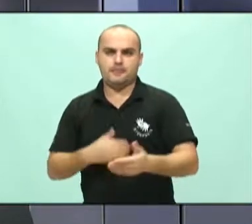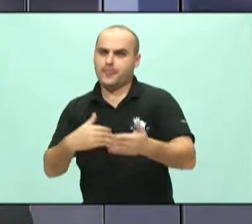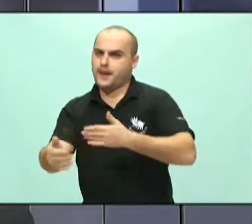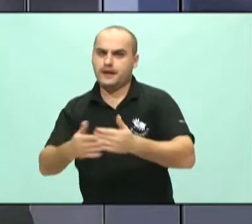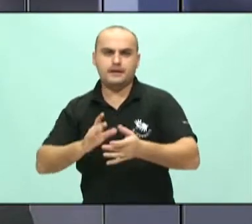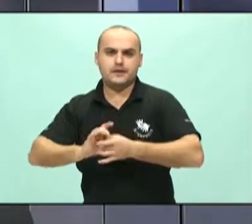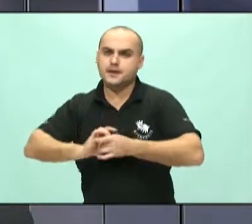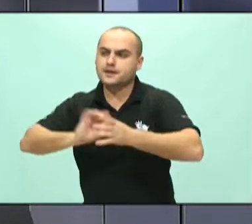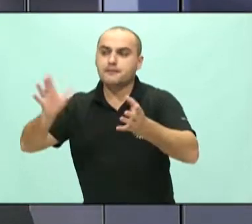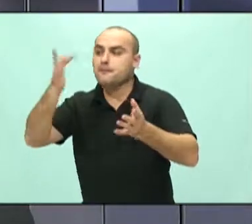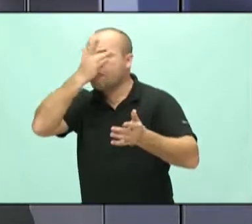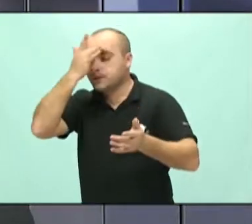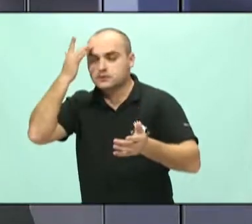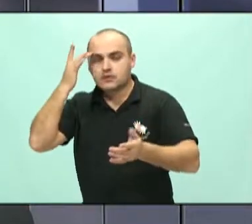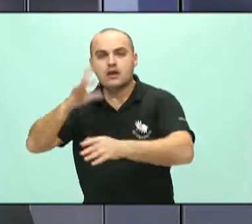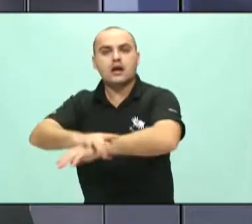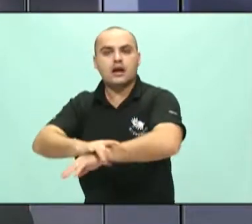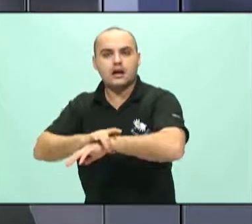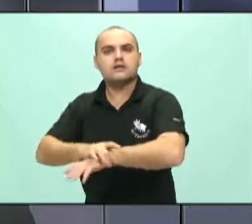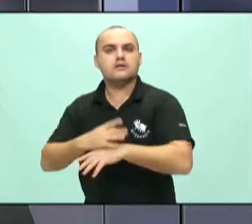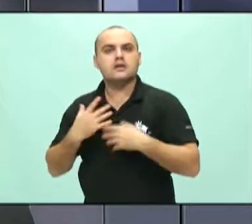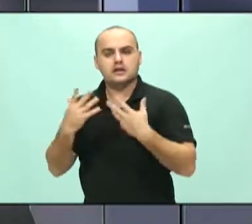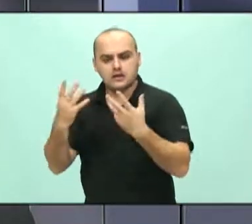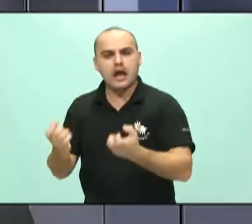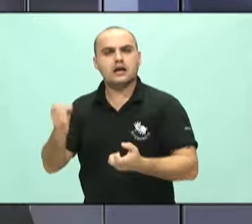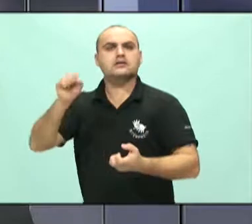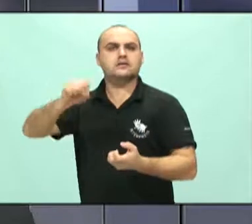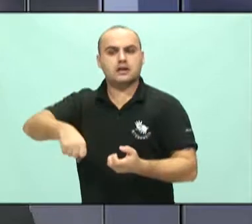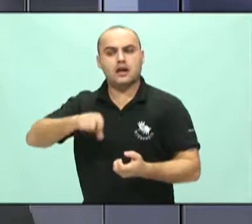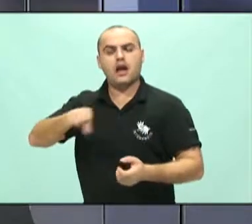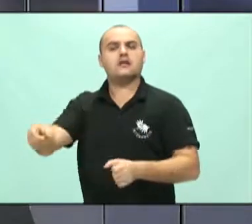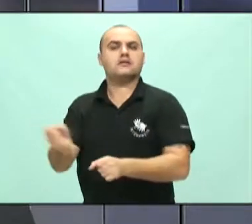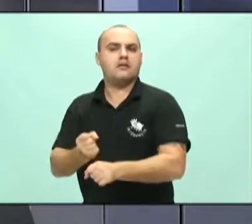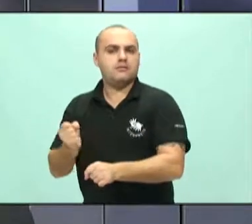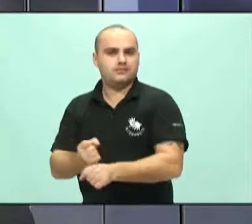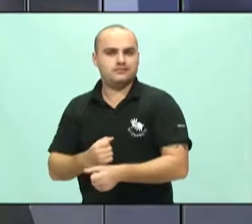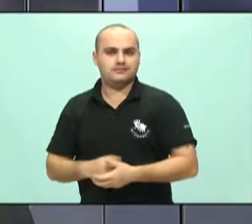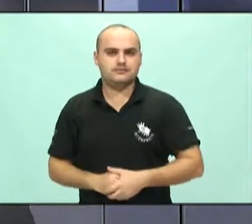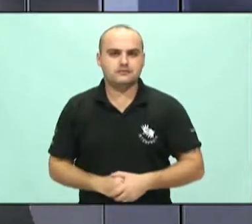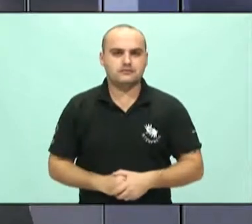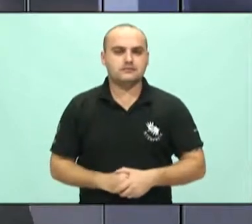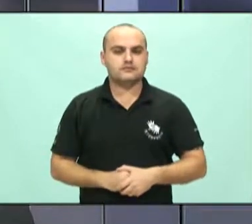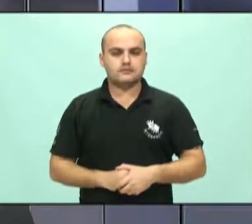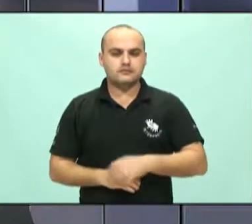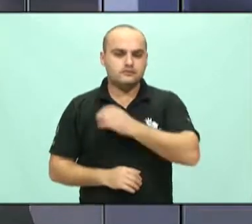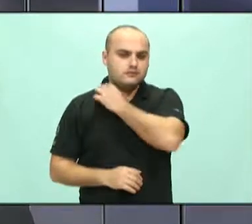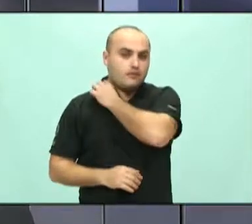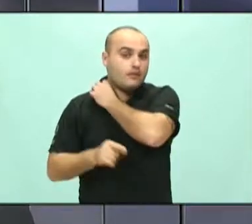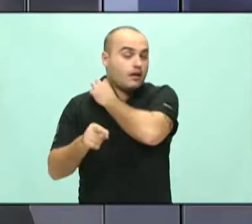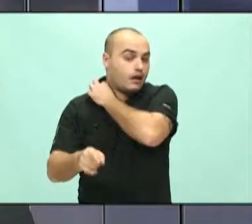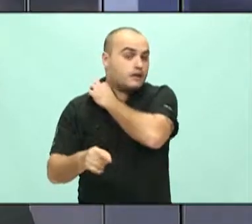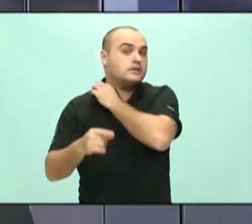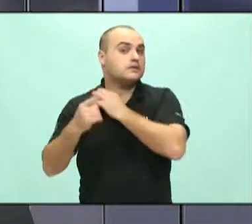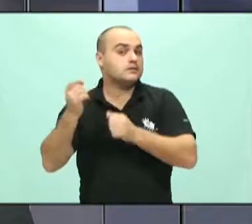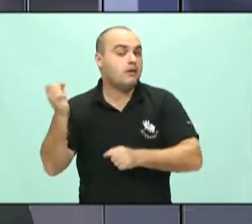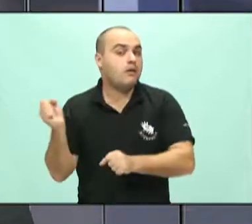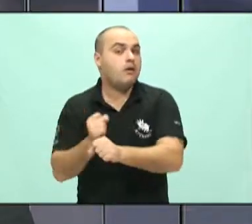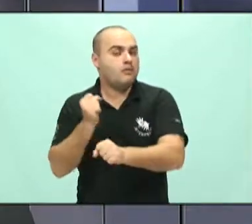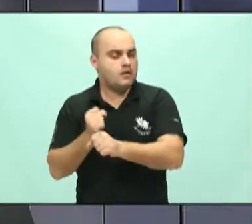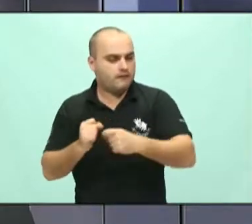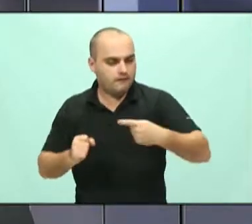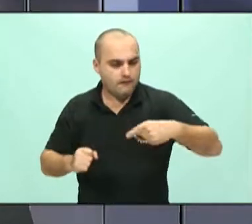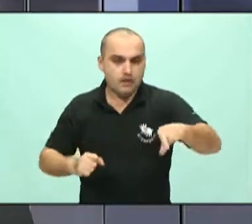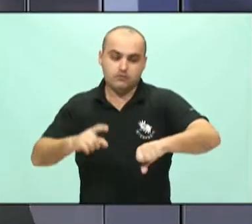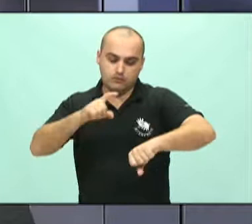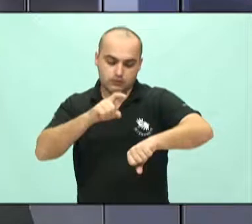dessas pessoas, sem dúvida nenhuma, deseja essa obra. Agora, essa obra ela vai acontecer no tempo certo, da maneira